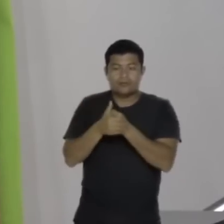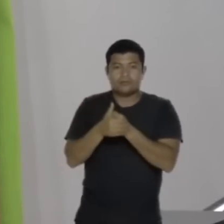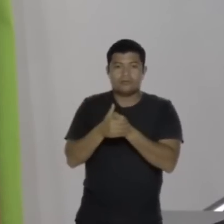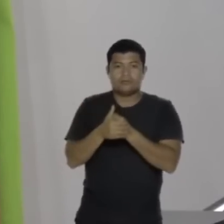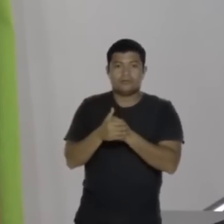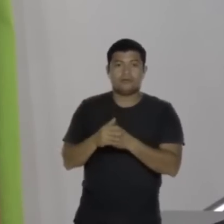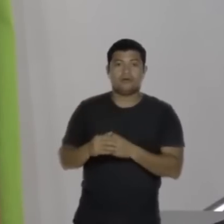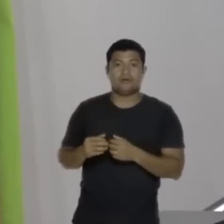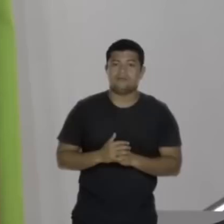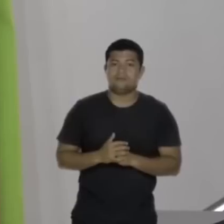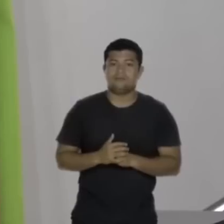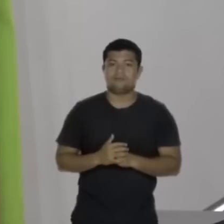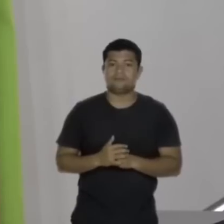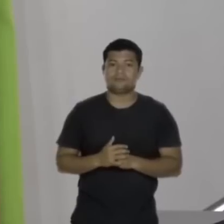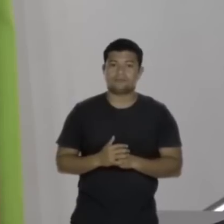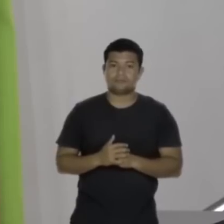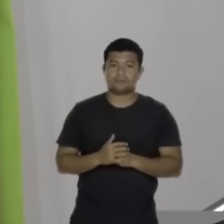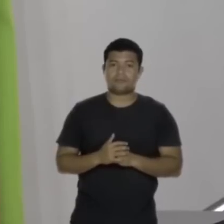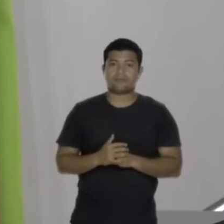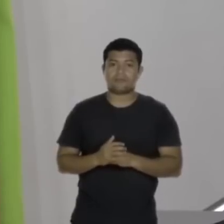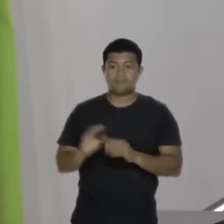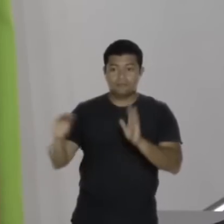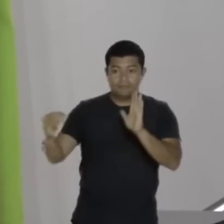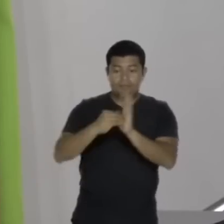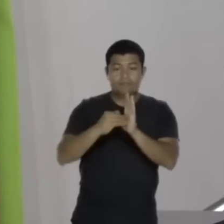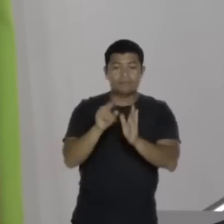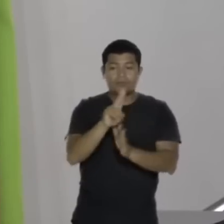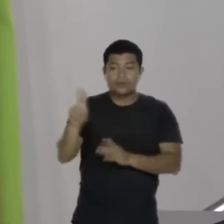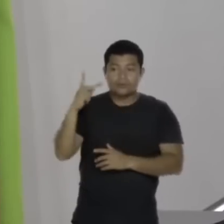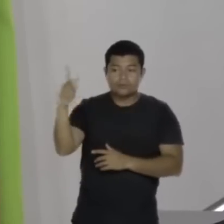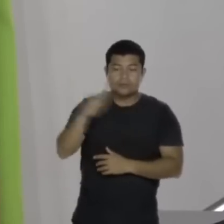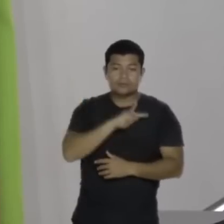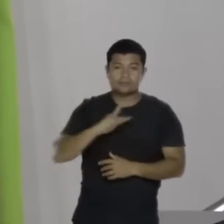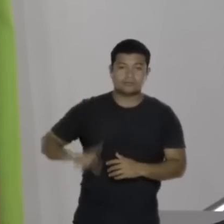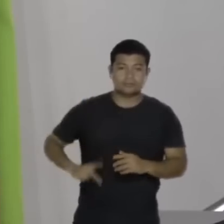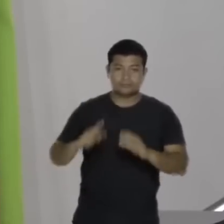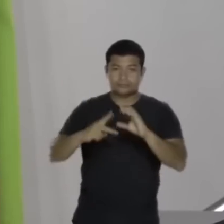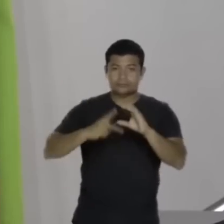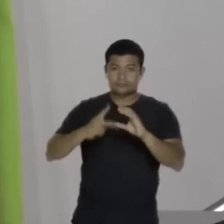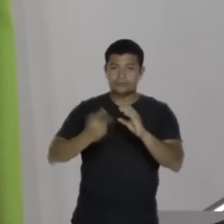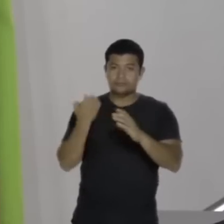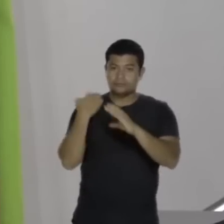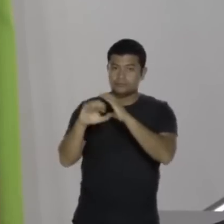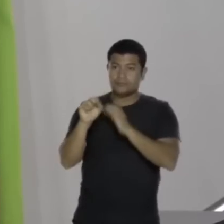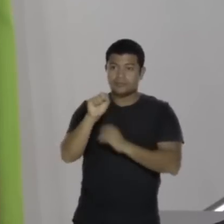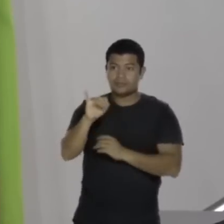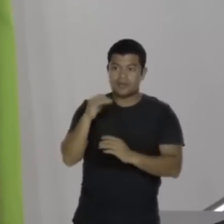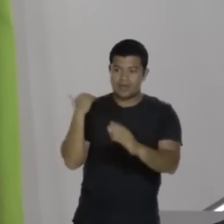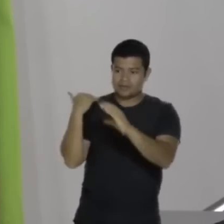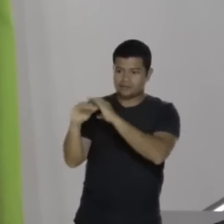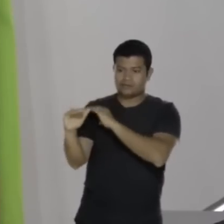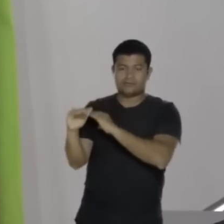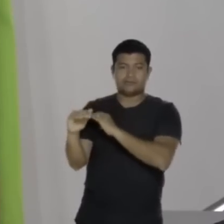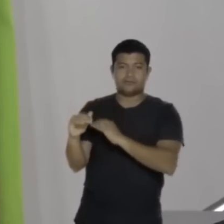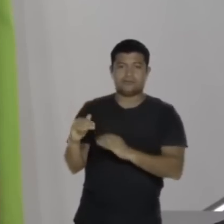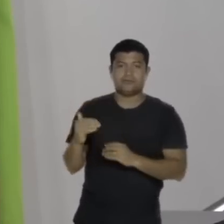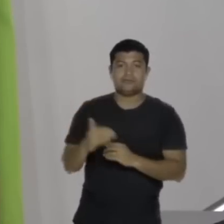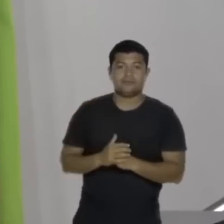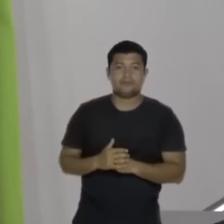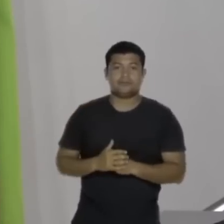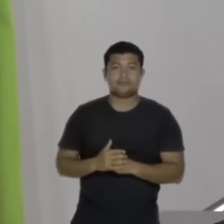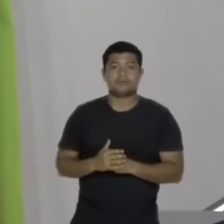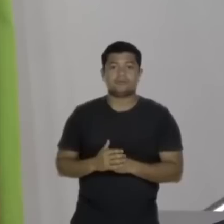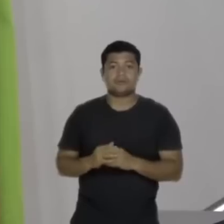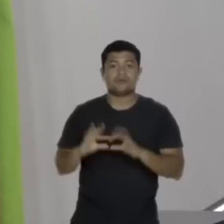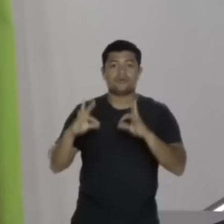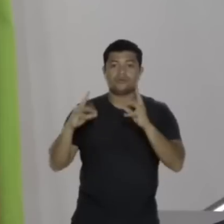sido ameaçada, mas terem colocado o nome do presidente da Câmara no e-mail, como se ele tivesse enviado. Para além de tudo, além de